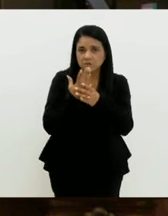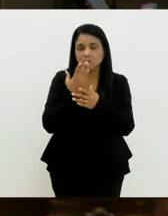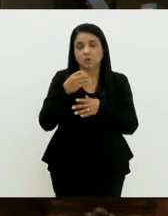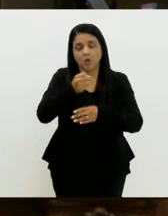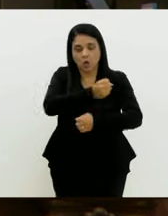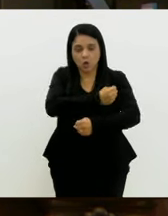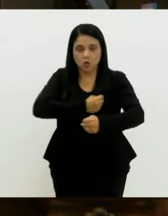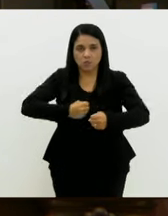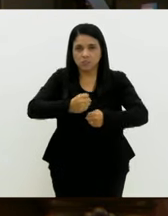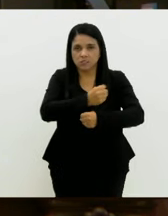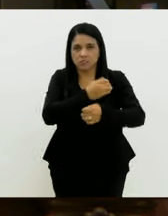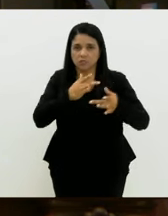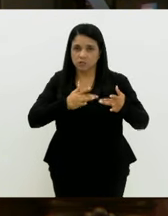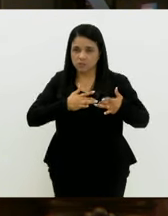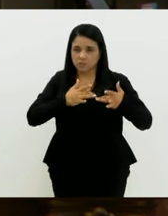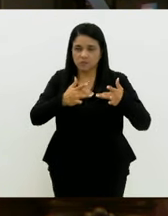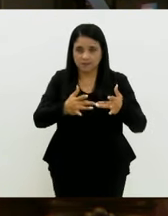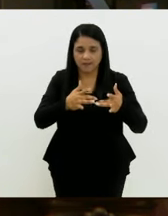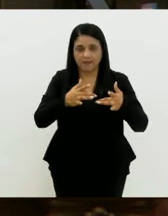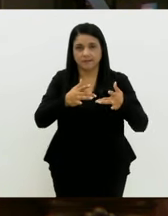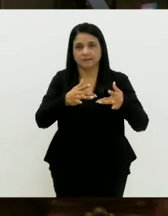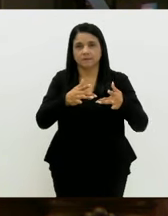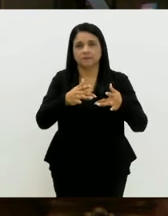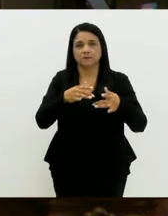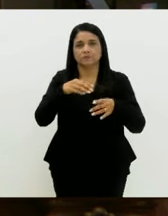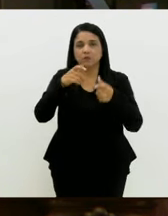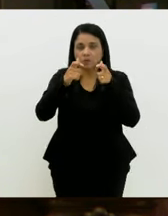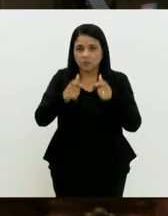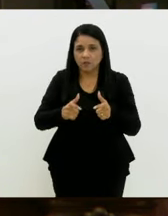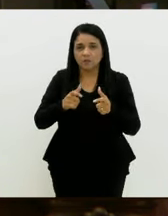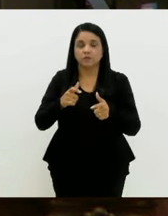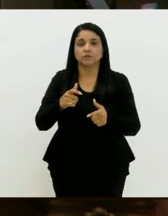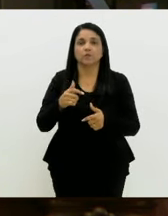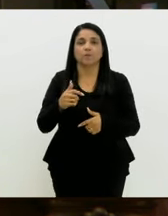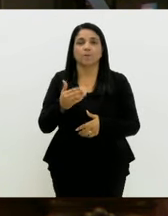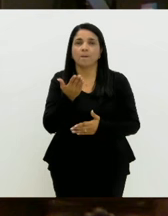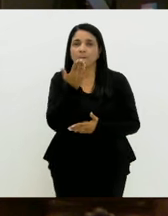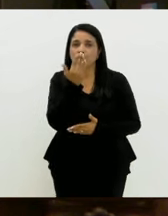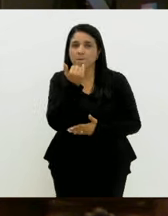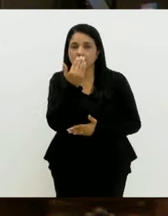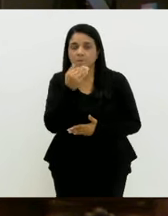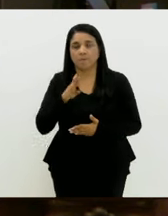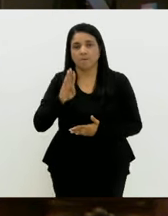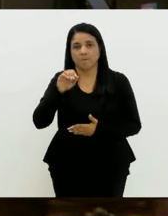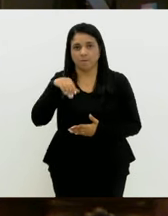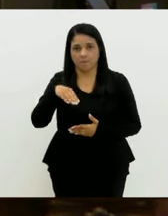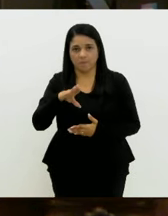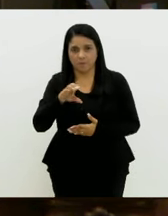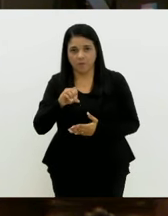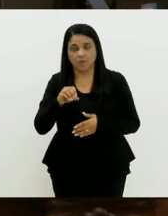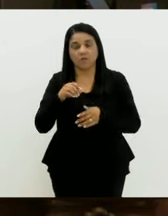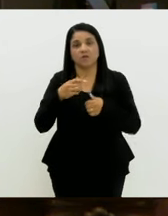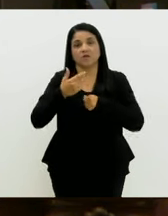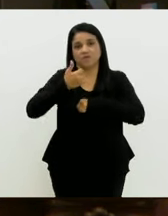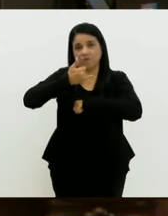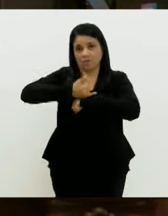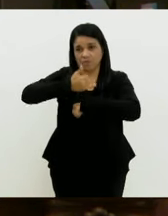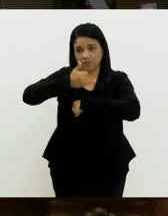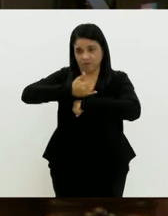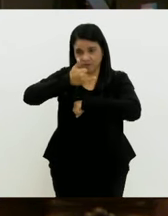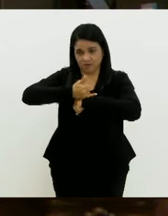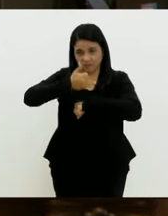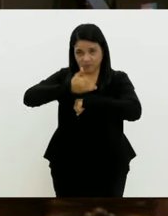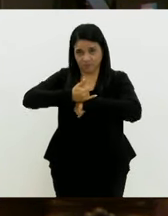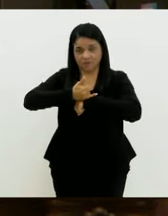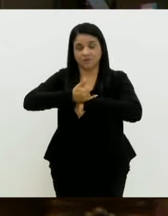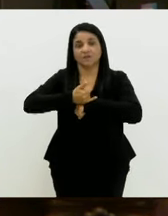solidária no local onde funciona o Banco Municipal de Alimentos, no bairro Retiro, em Volta Redonda. Parecer da Comissão de